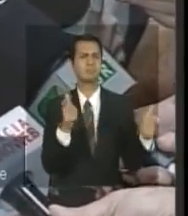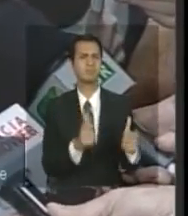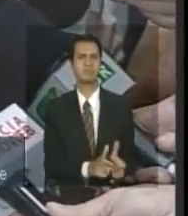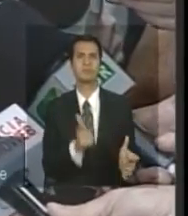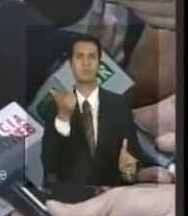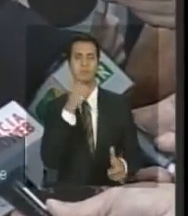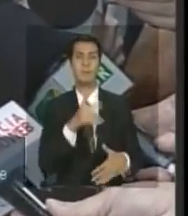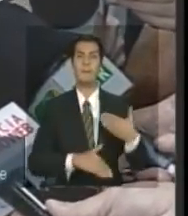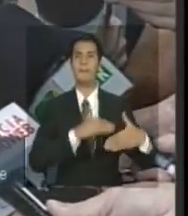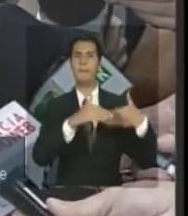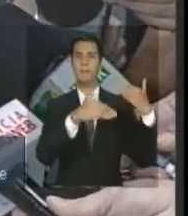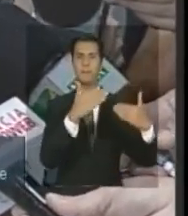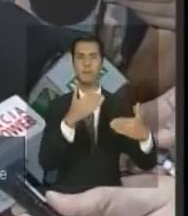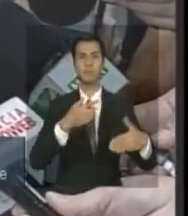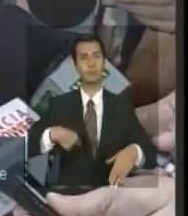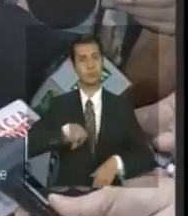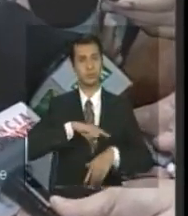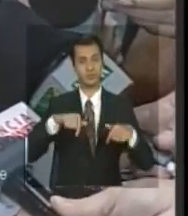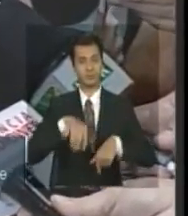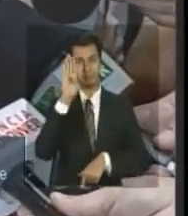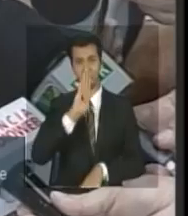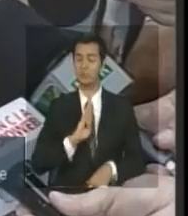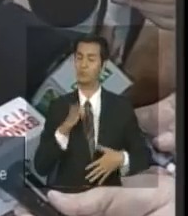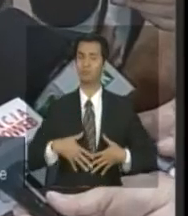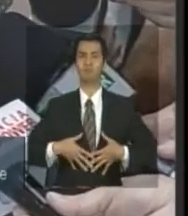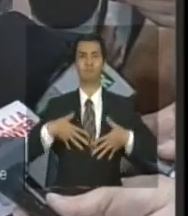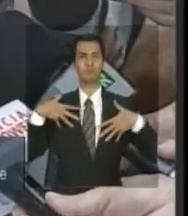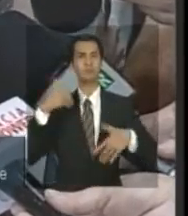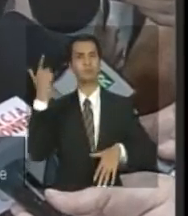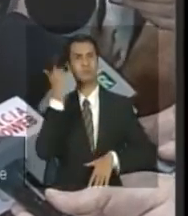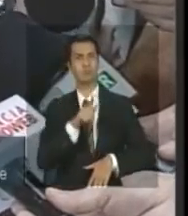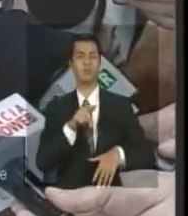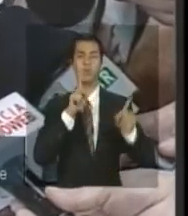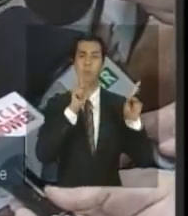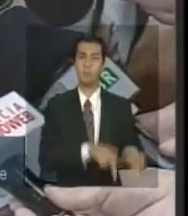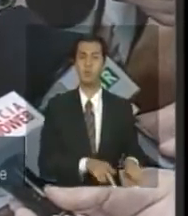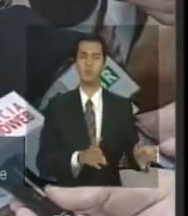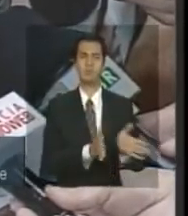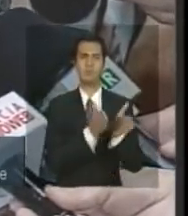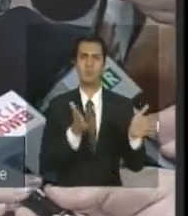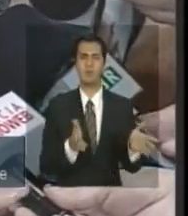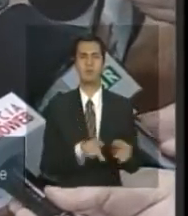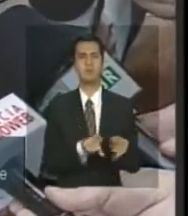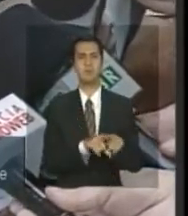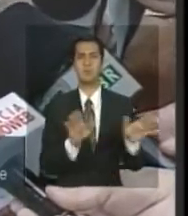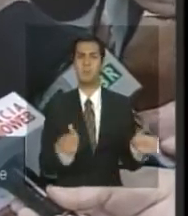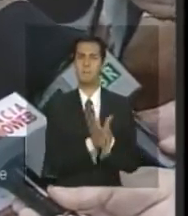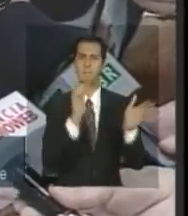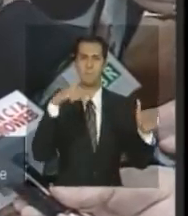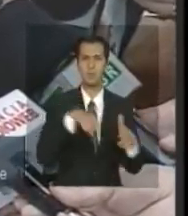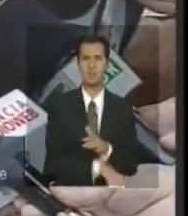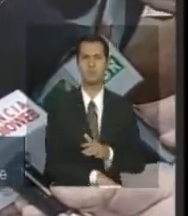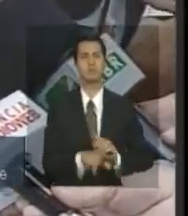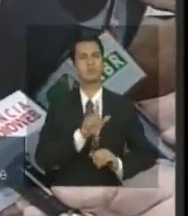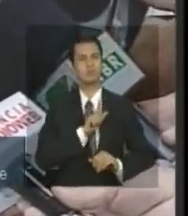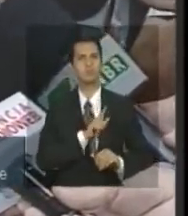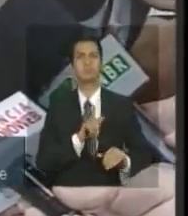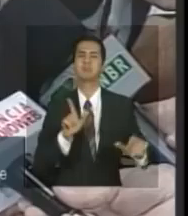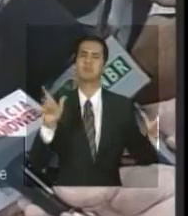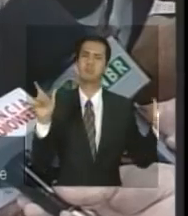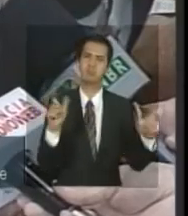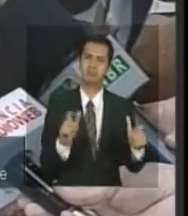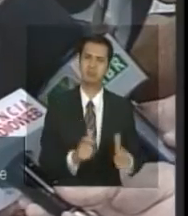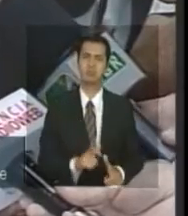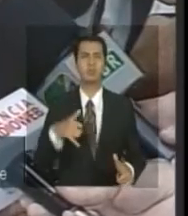Brasil e eu acho que nós temos que todos nos orgulhar muito de ter construído isso. A população pobre, extremamente pobre, caiu no Brasil em todas